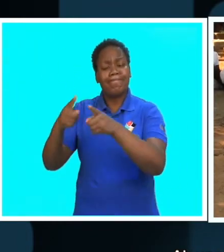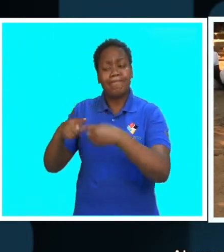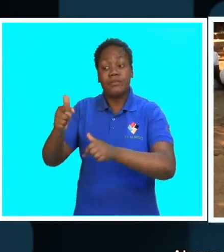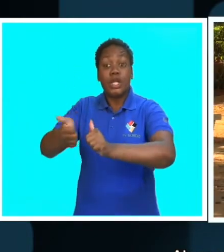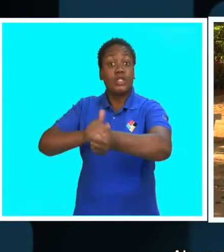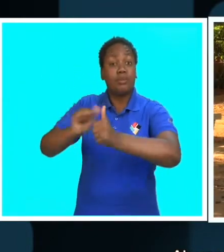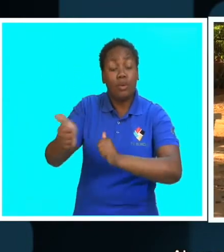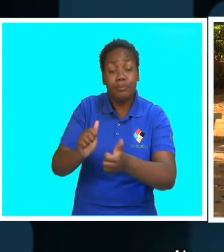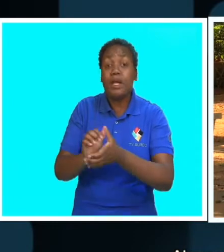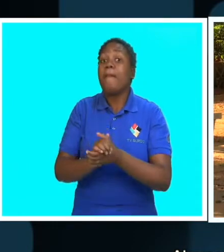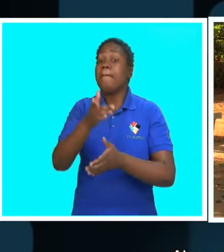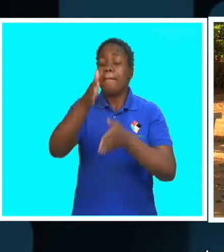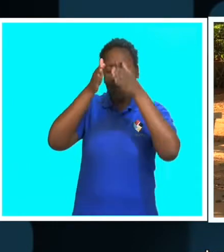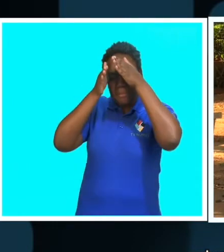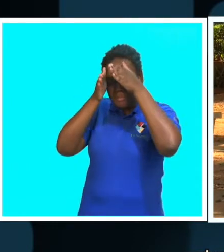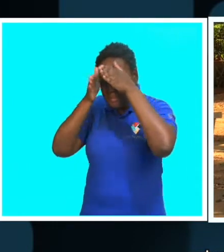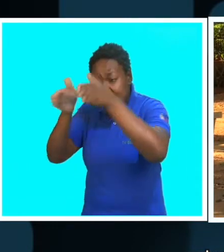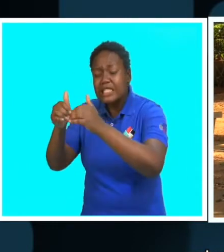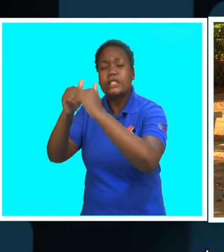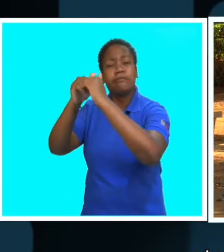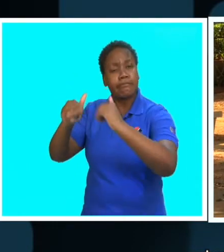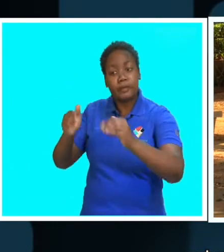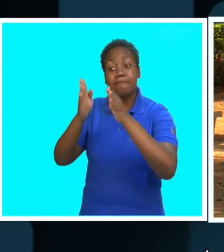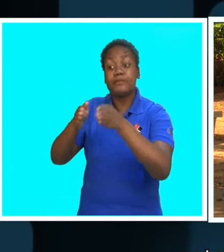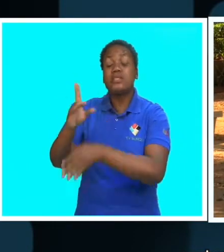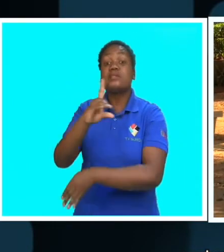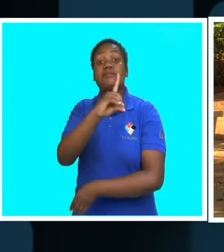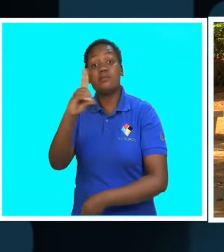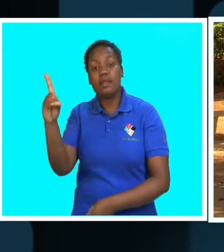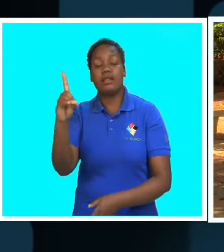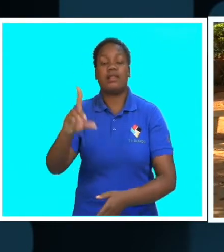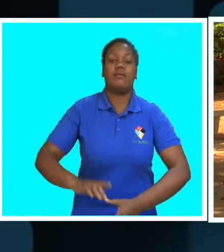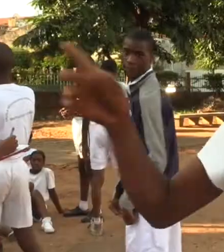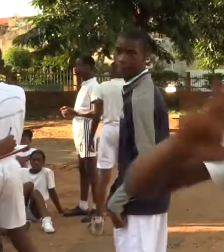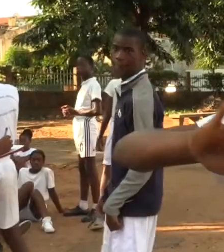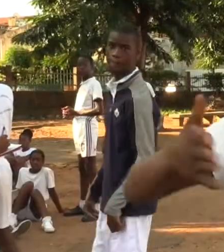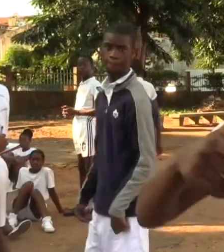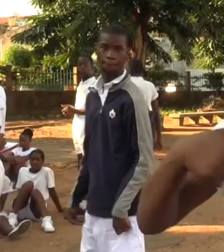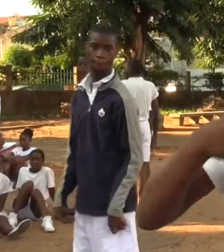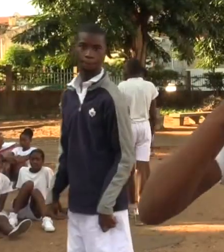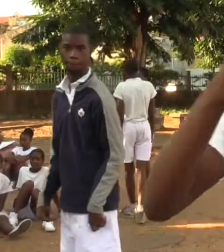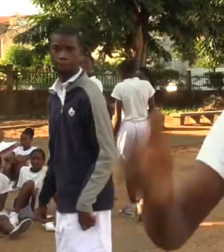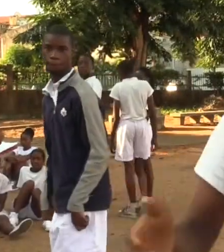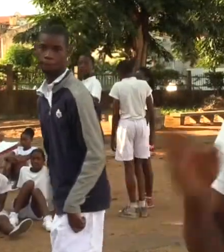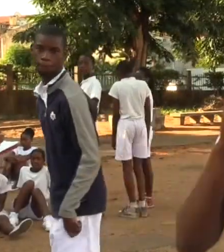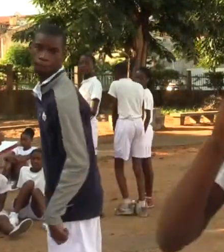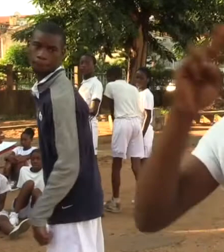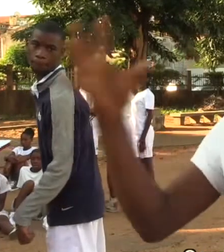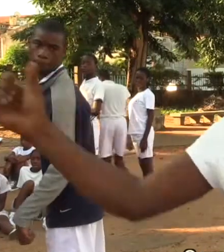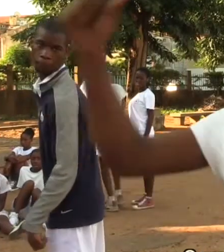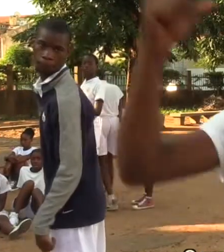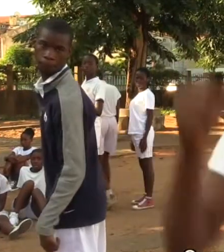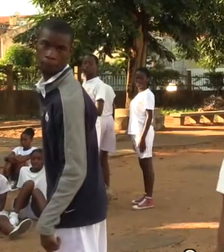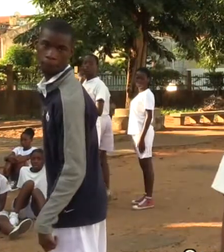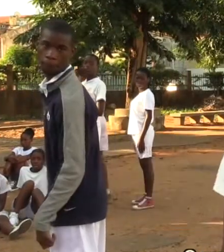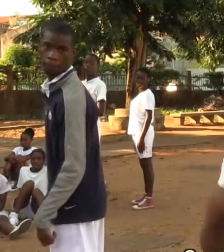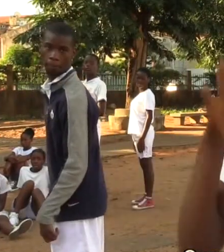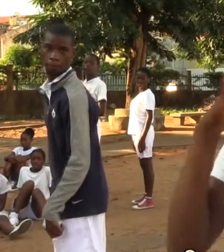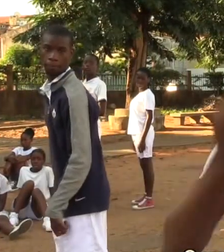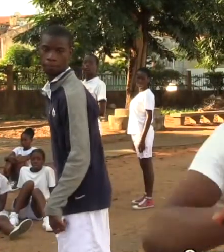Alguns darem pouca atenção a alunos com necessidade o professor